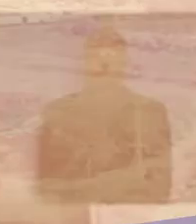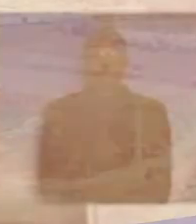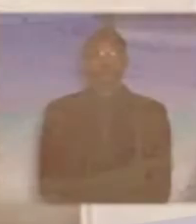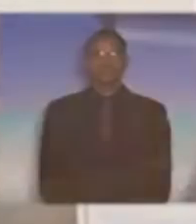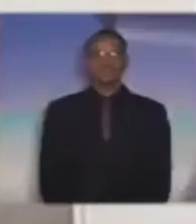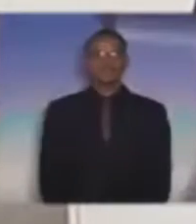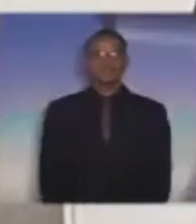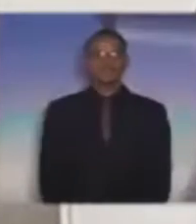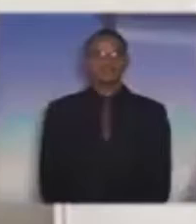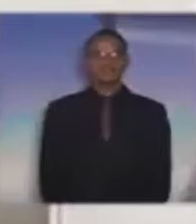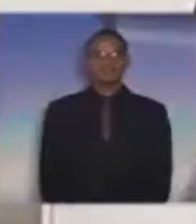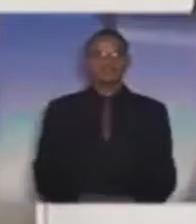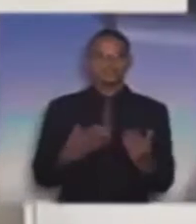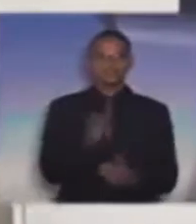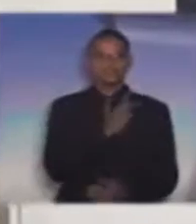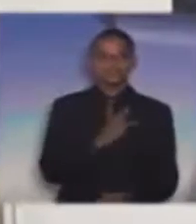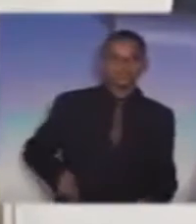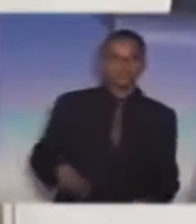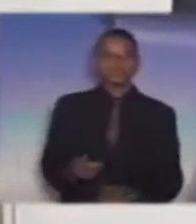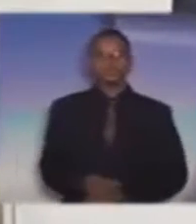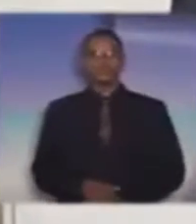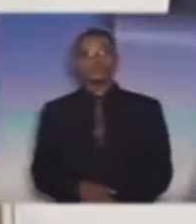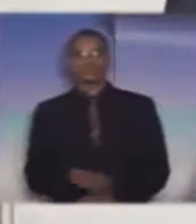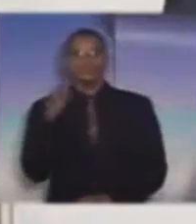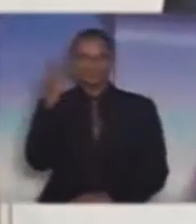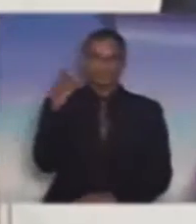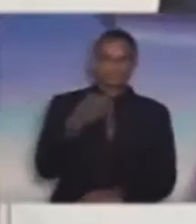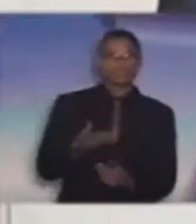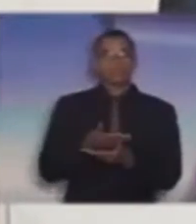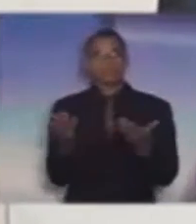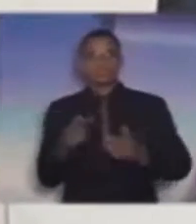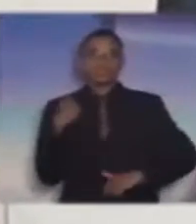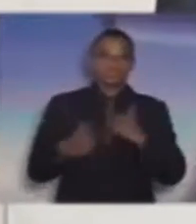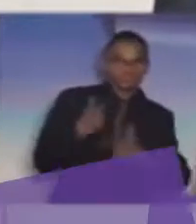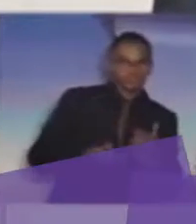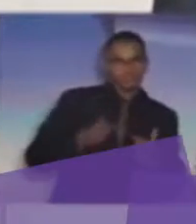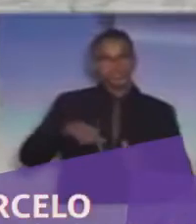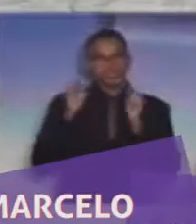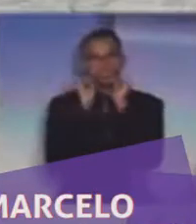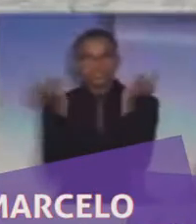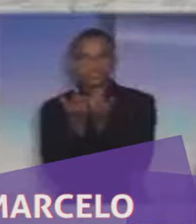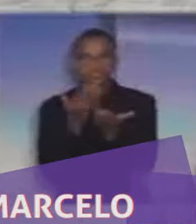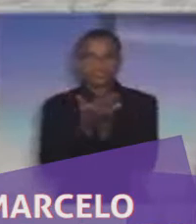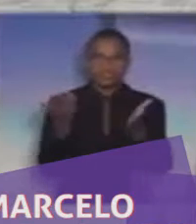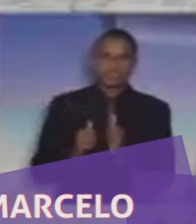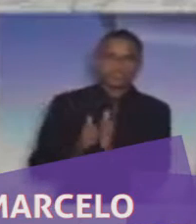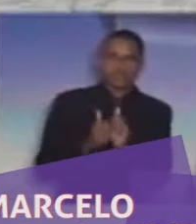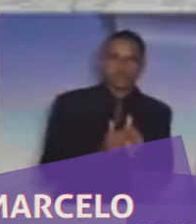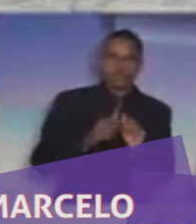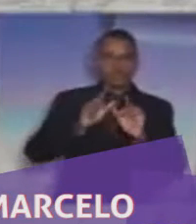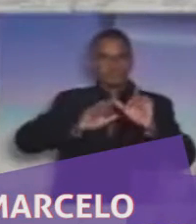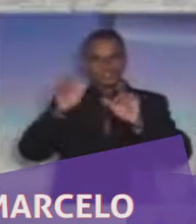senhor presidente senhores deputados os trabalhadores da assembleia pessoas que acompanham pela